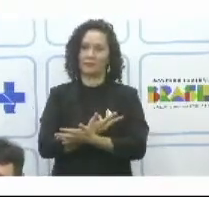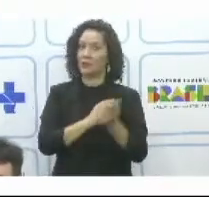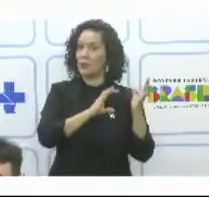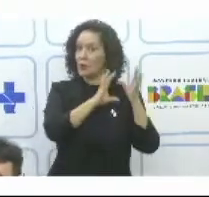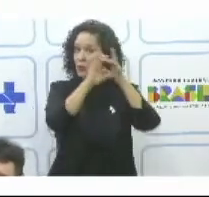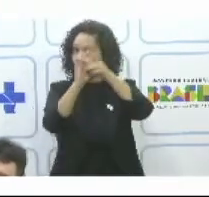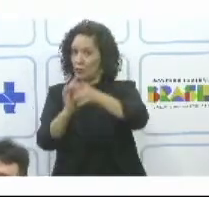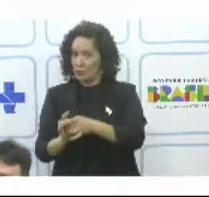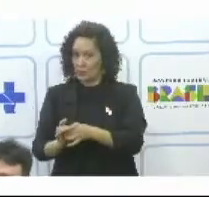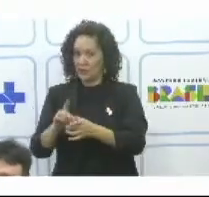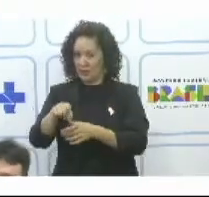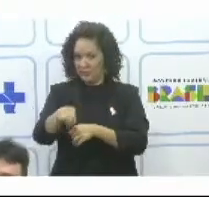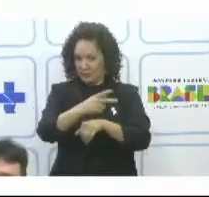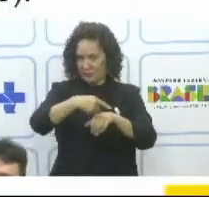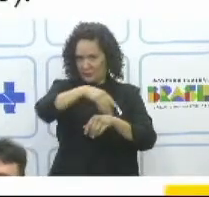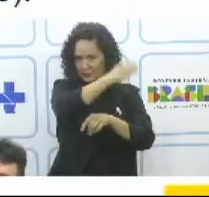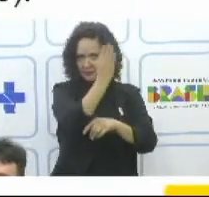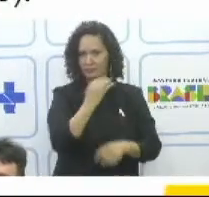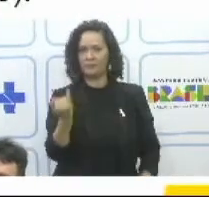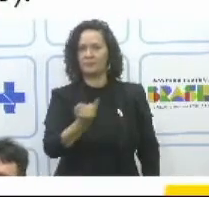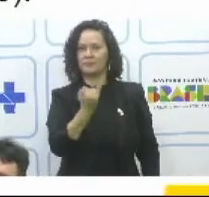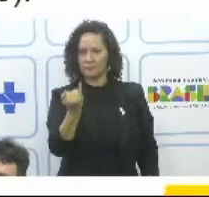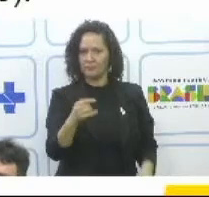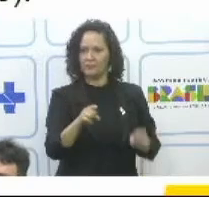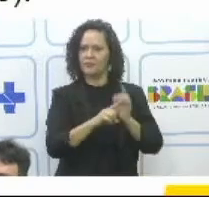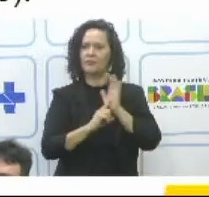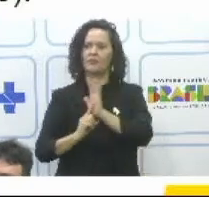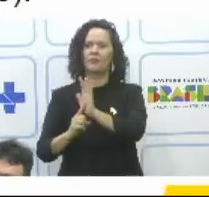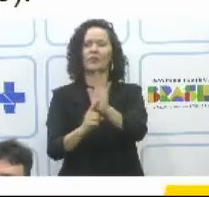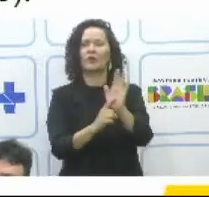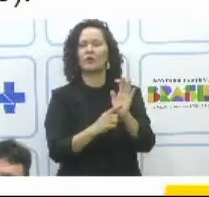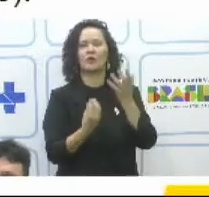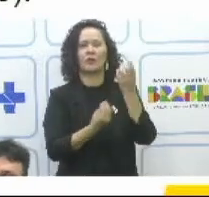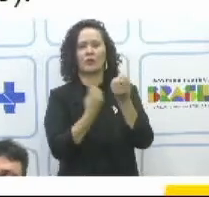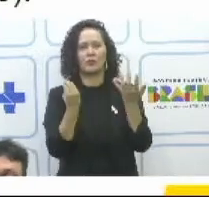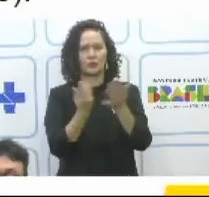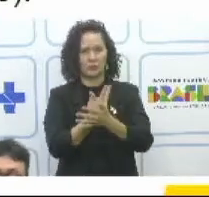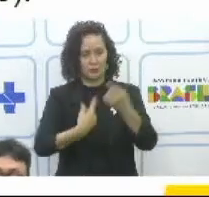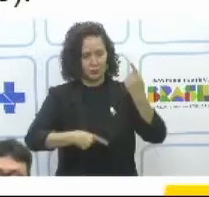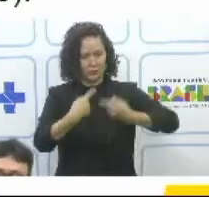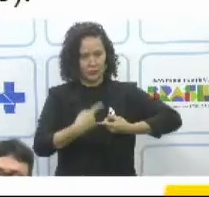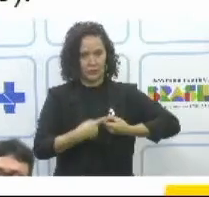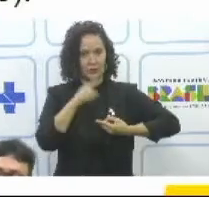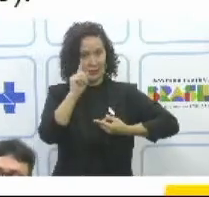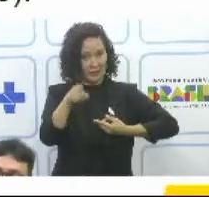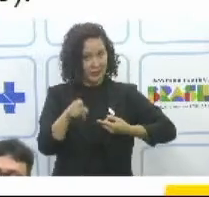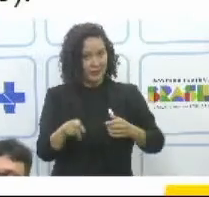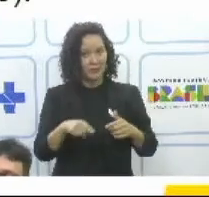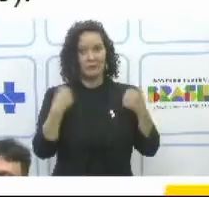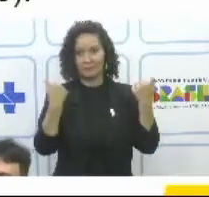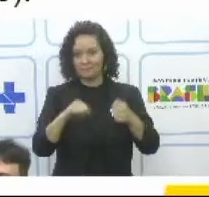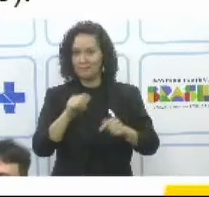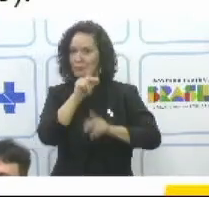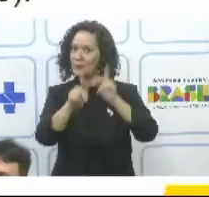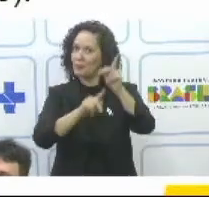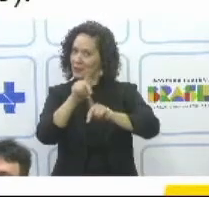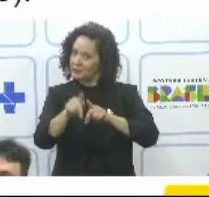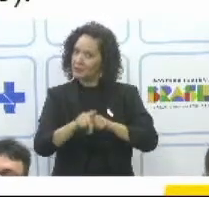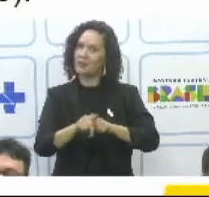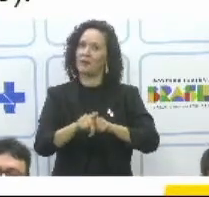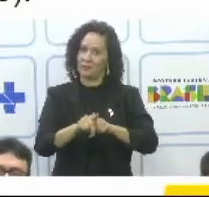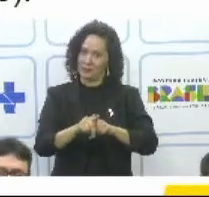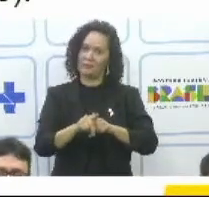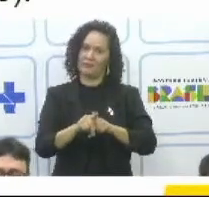contexto nacional, também é importante a gente trazer que essa política é uma demanda, né, da população